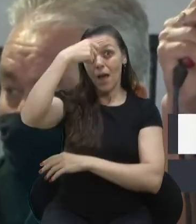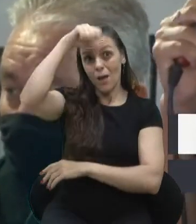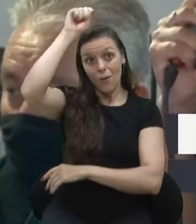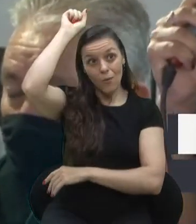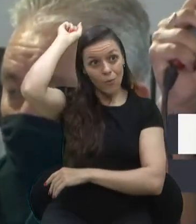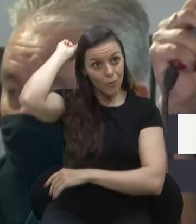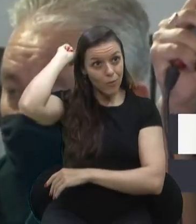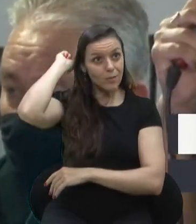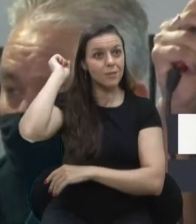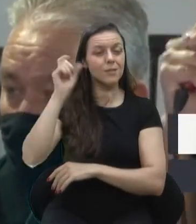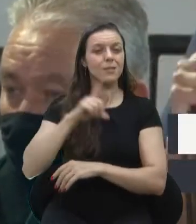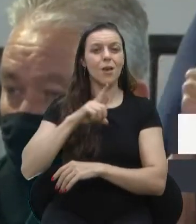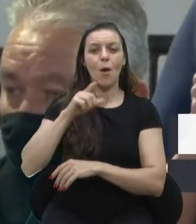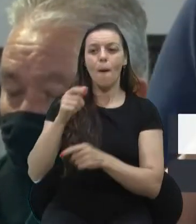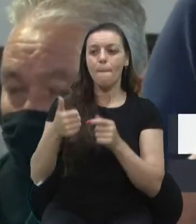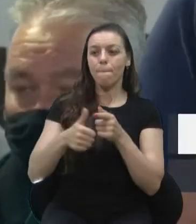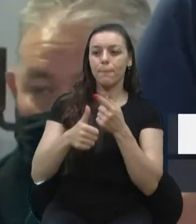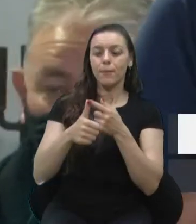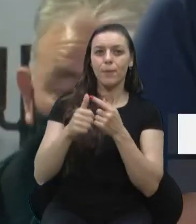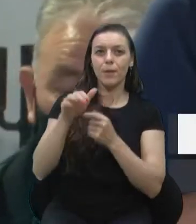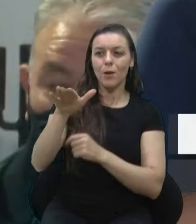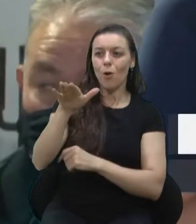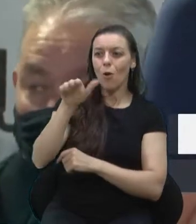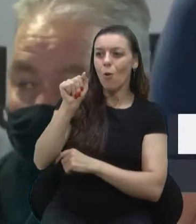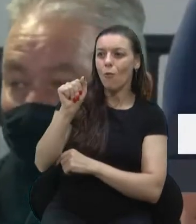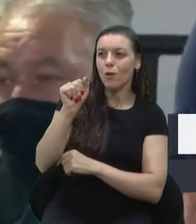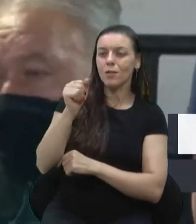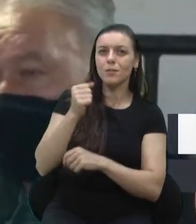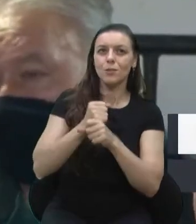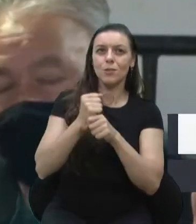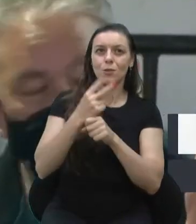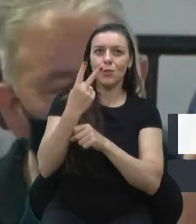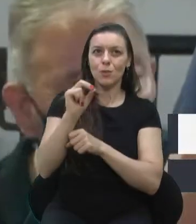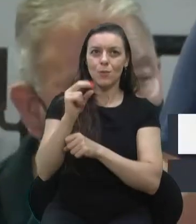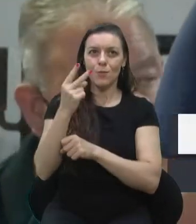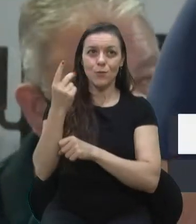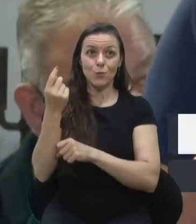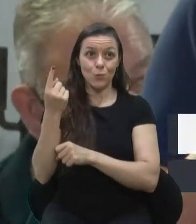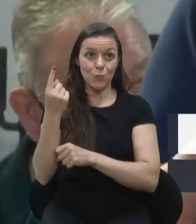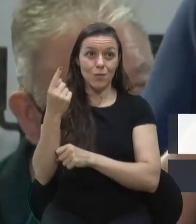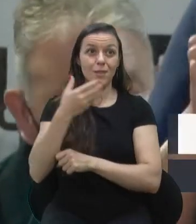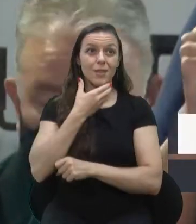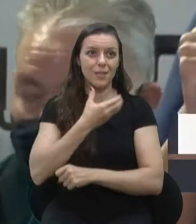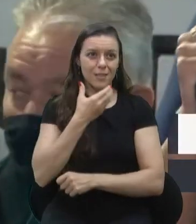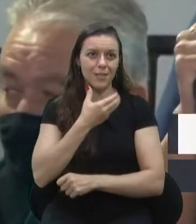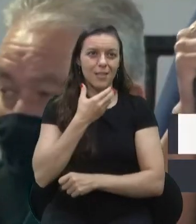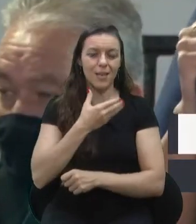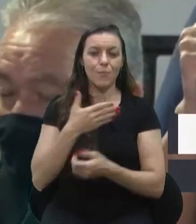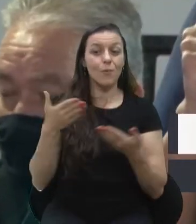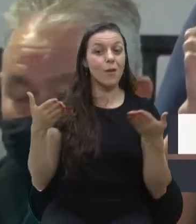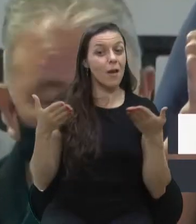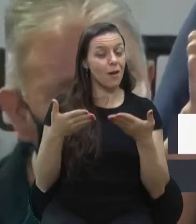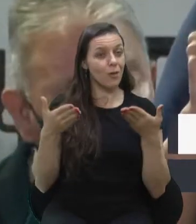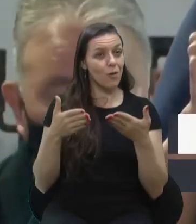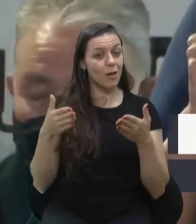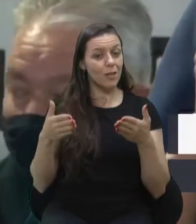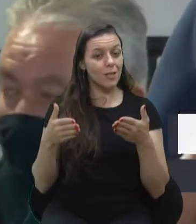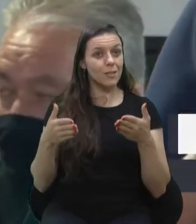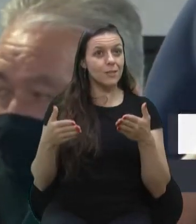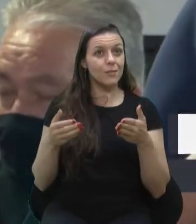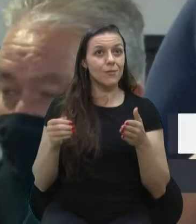Tiveram a primeira convocação no fim de dezembro de 2021, junto com mais 30 atletas, e depois chegaram a